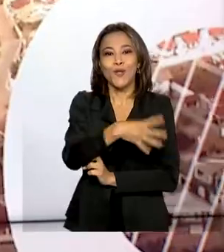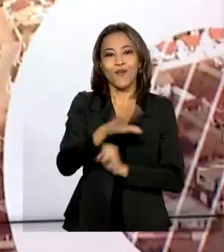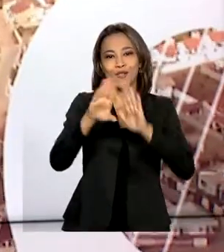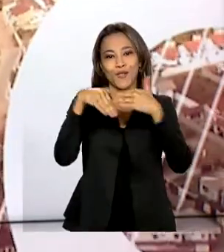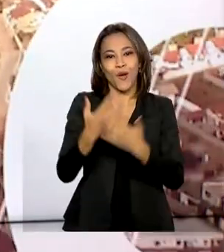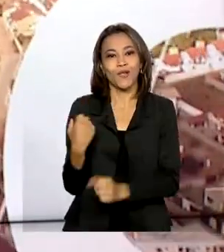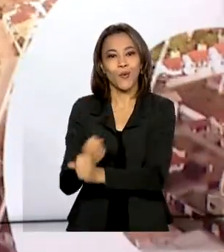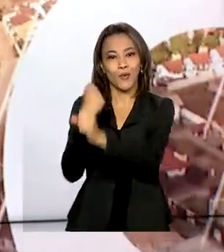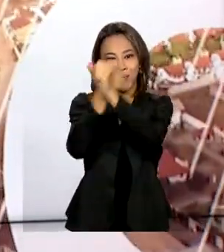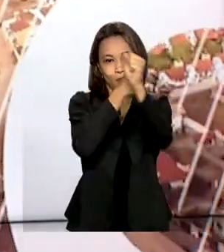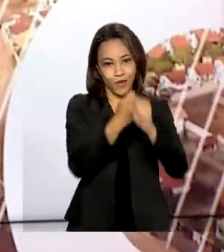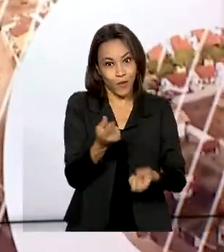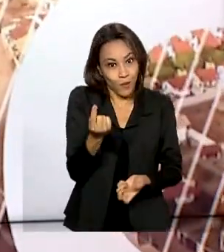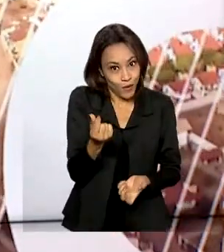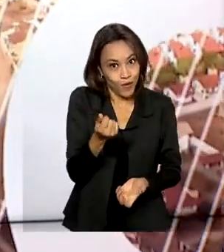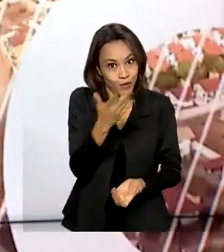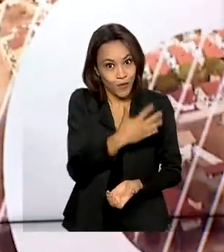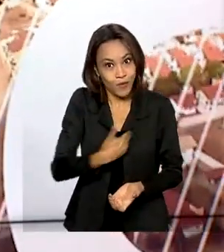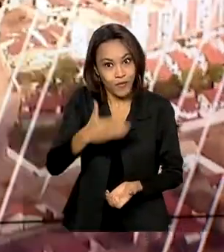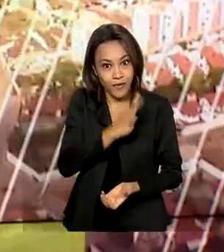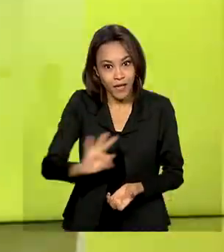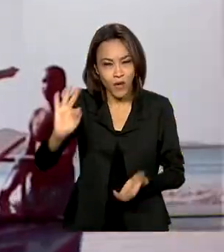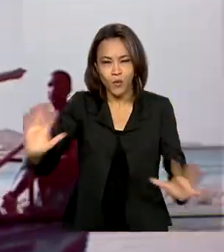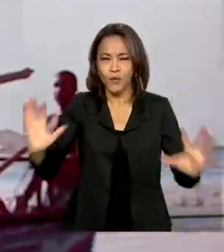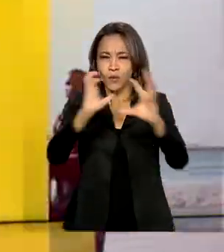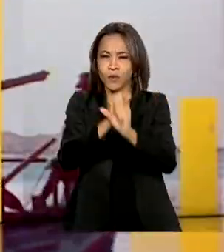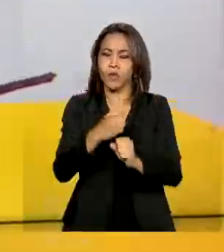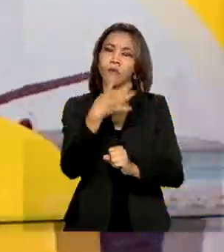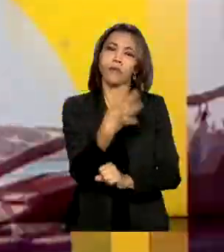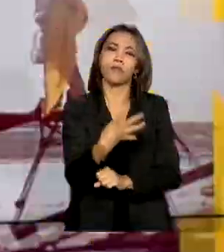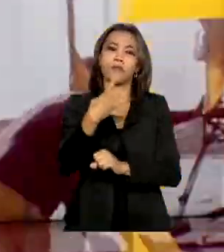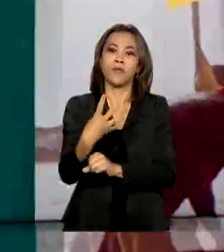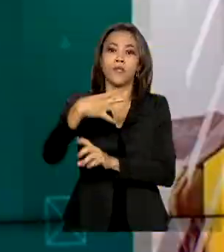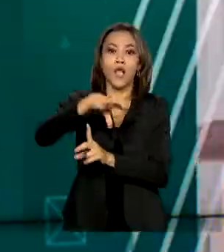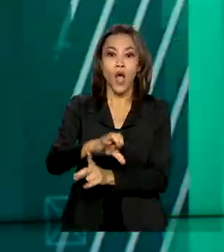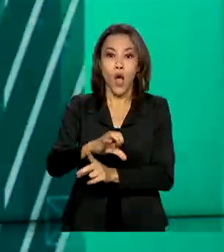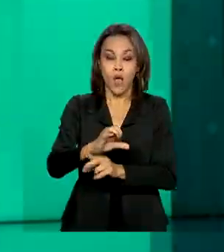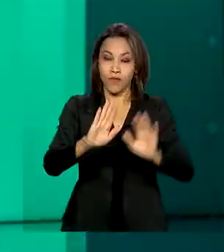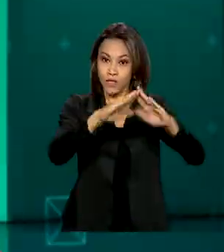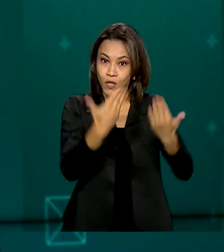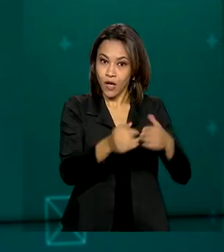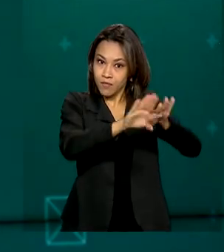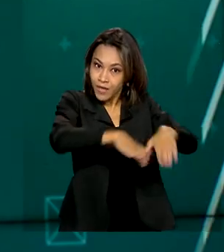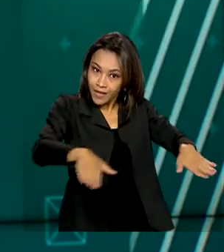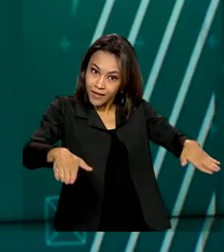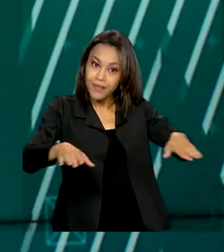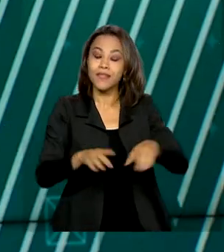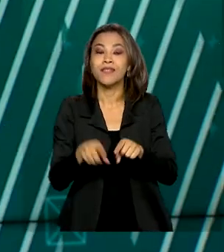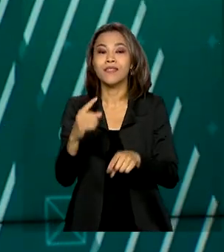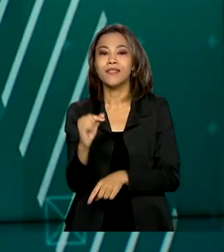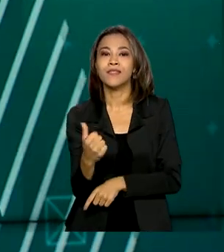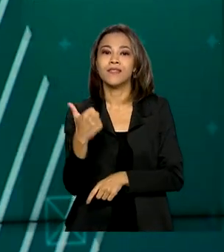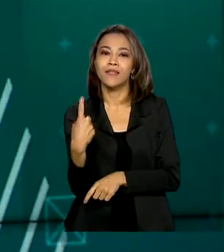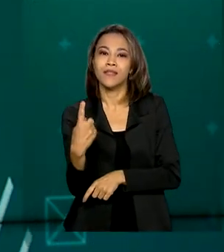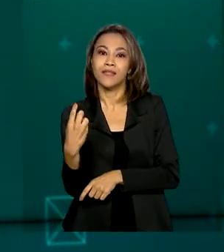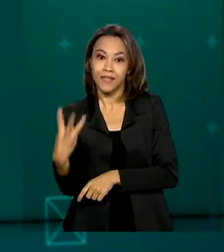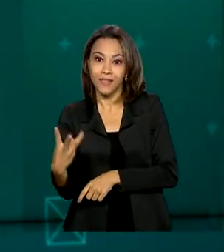construídas com recursos federais ao todo serão 449 creches e 113 pré-escolas em sete